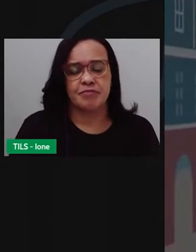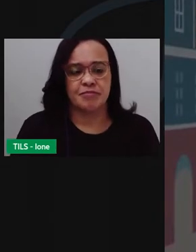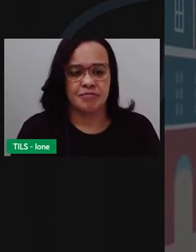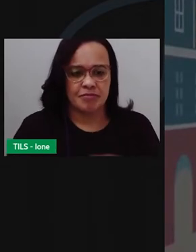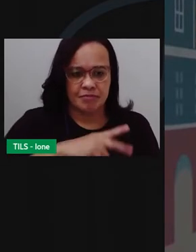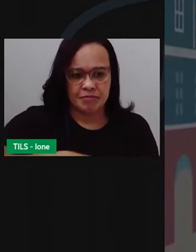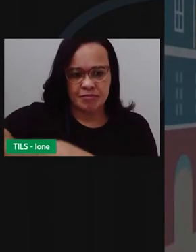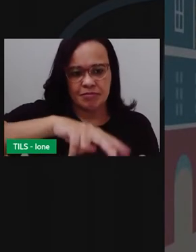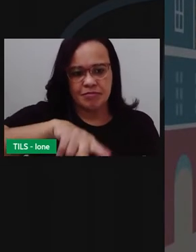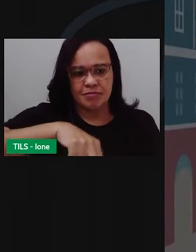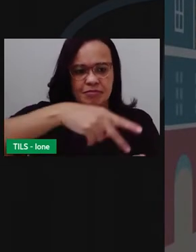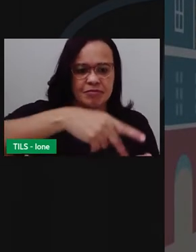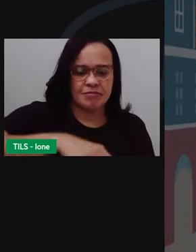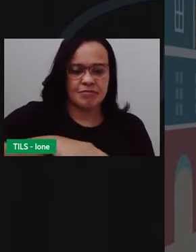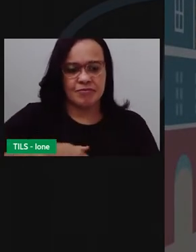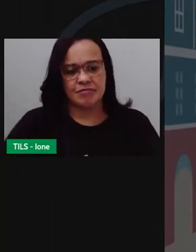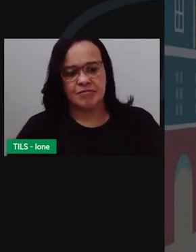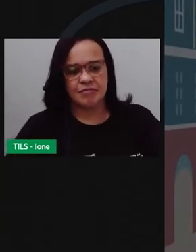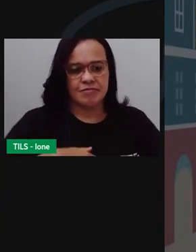Arrasta-pé.